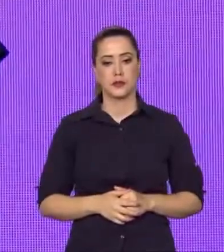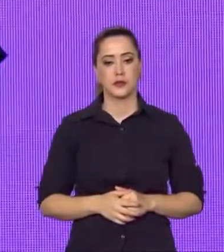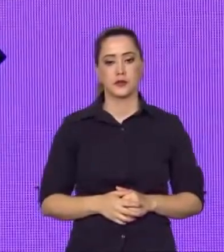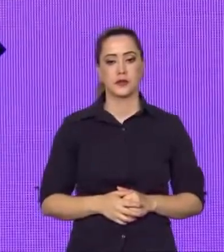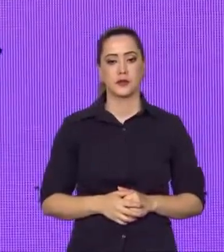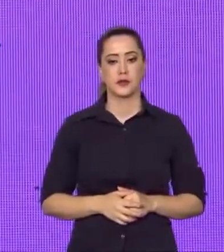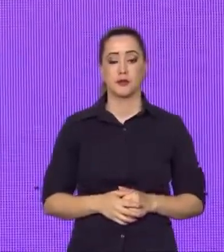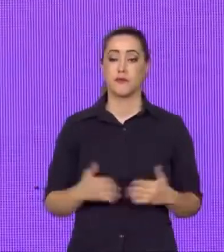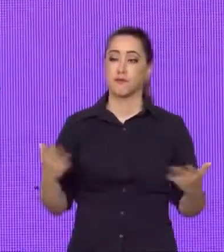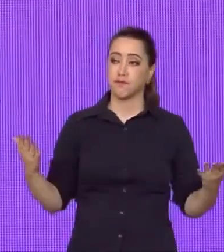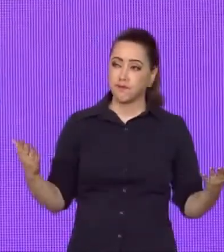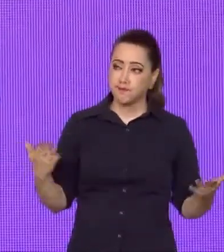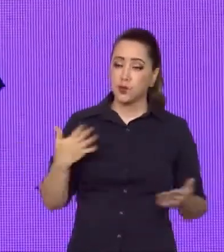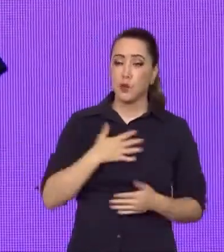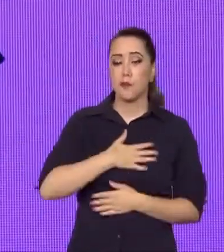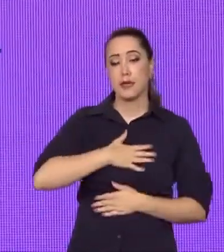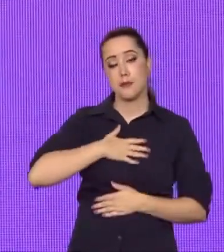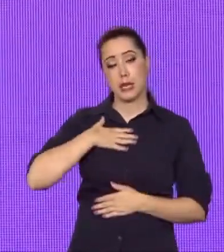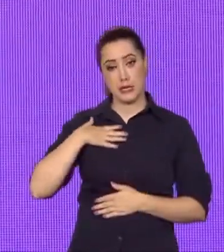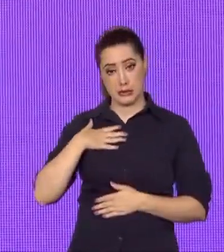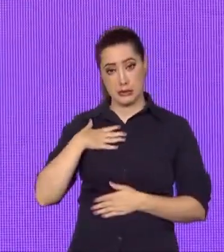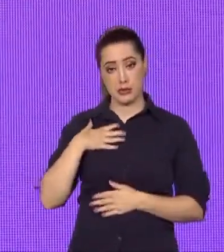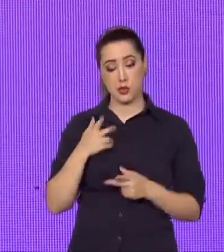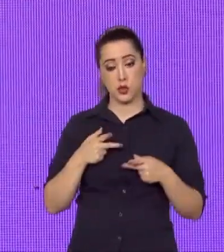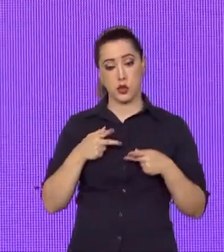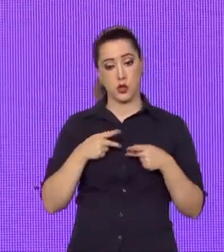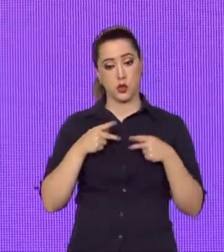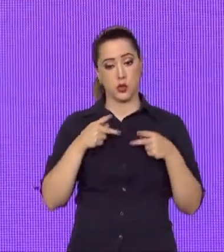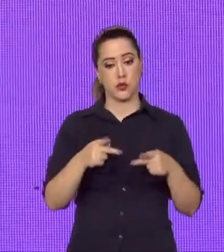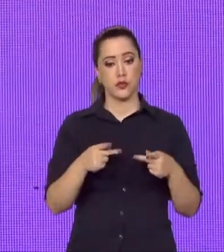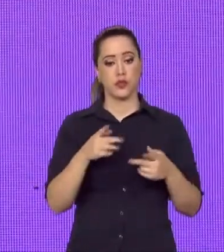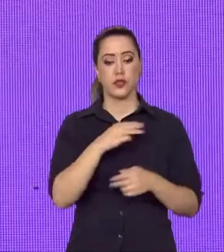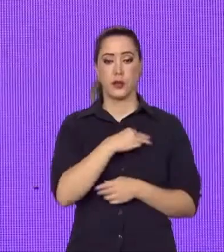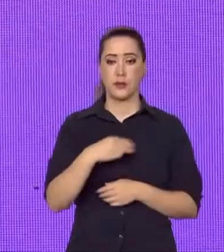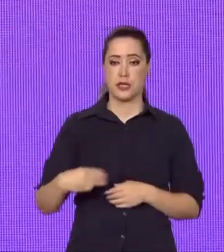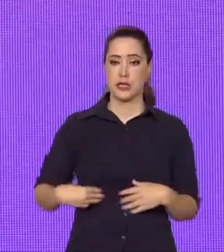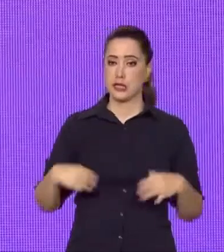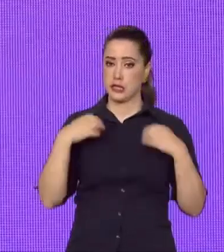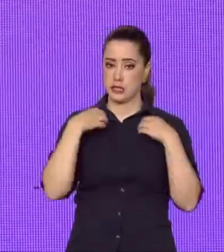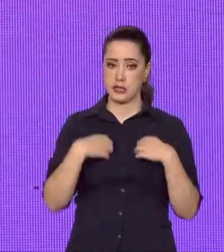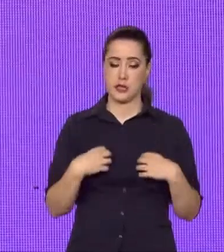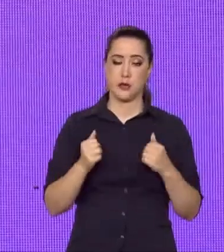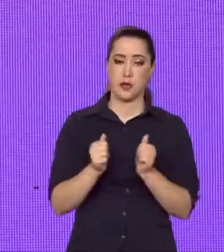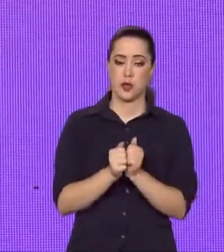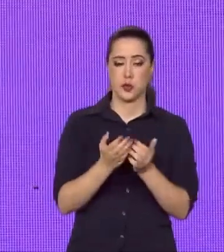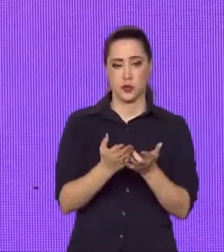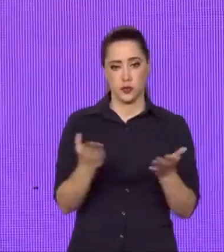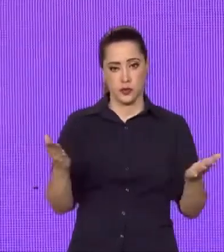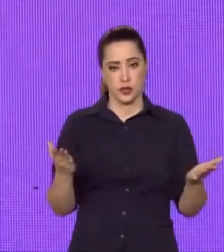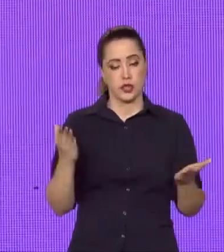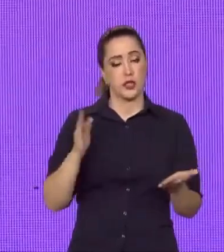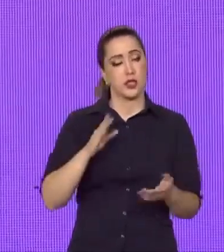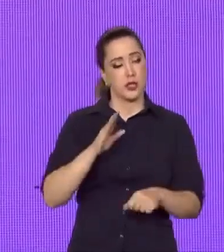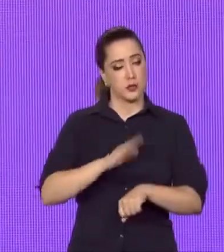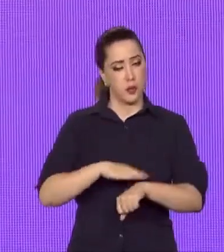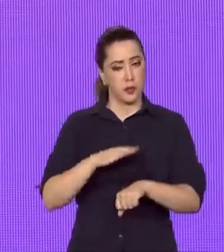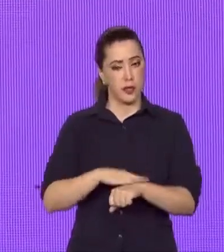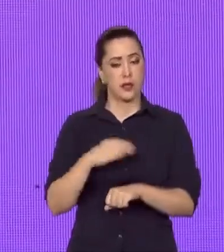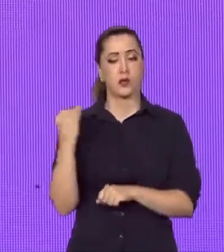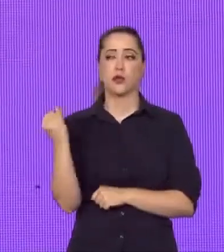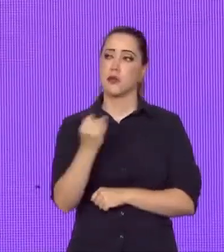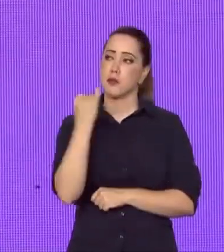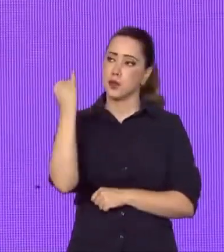Primeiro, eu queria dizer que foi com grande prazer que eu recebi o convite da ministra Cida para me juntar a vocês nesse momento de reafirmar a importância